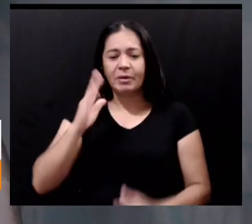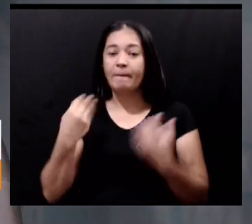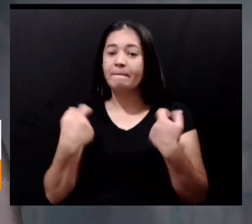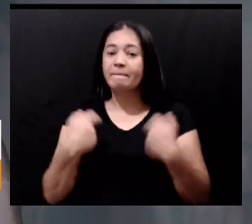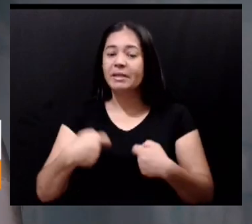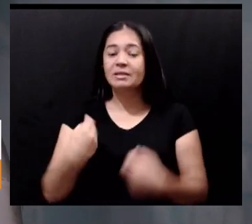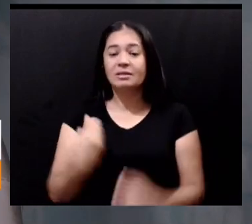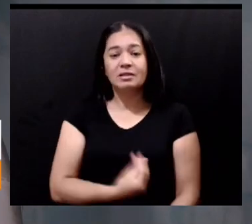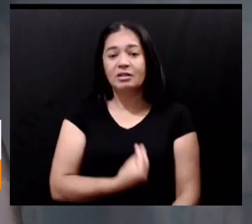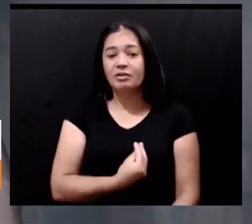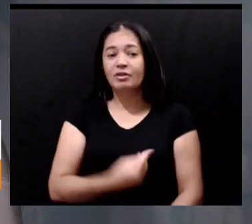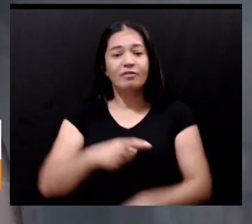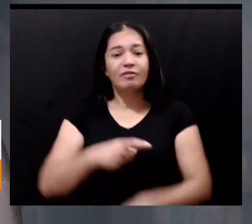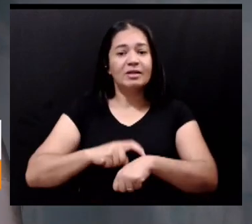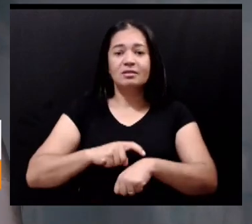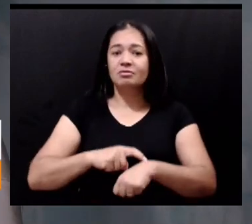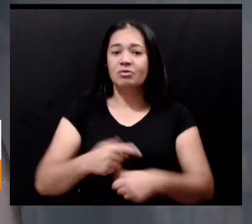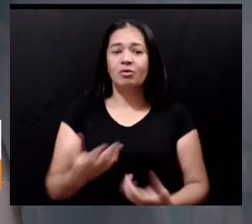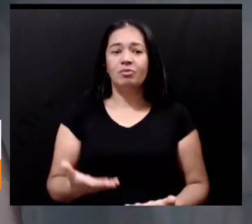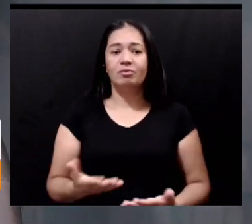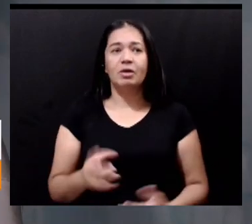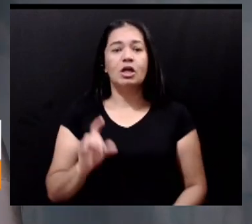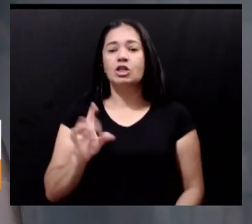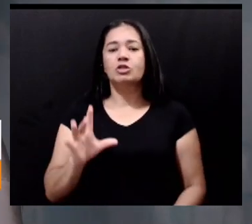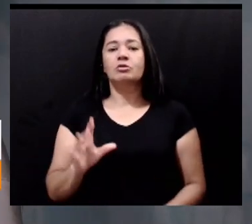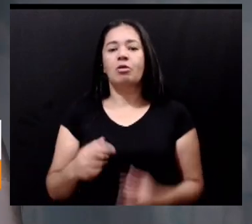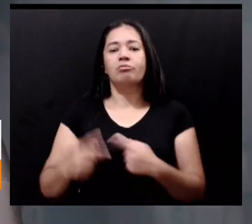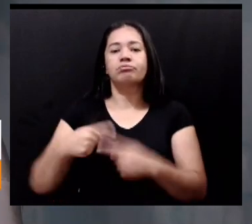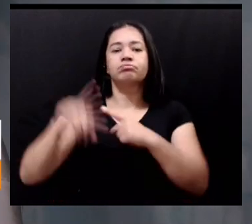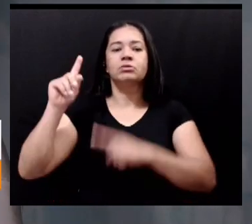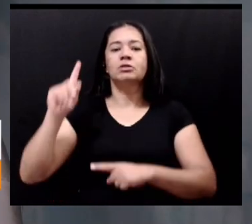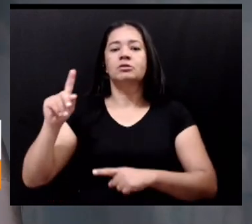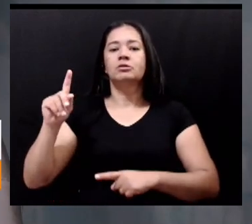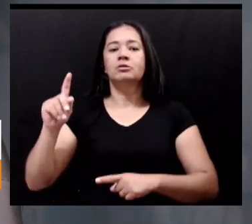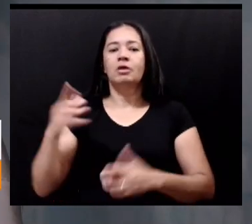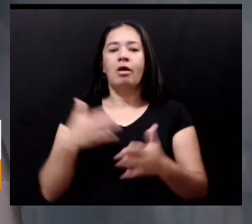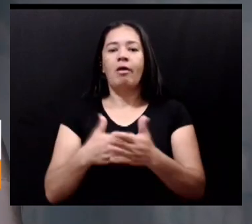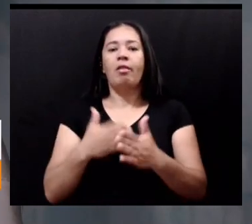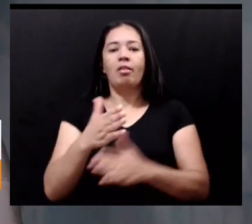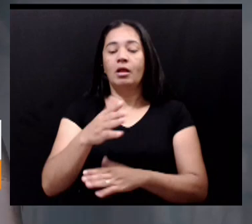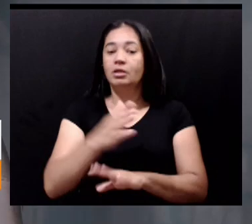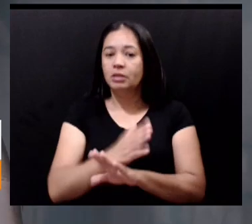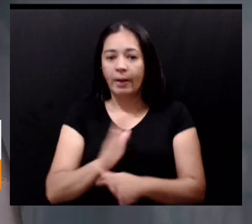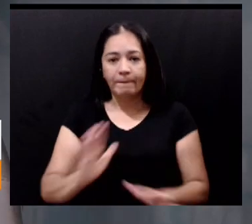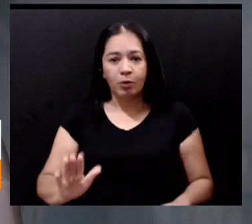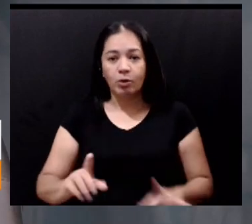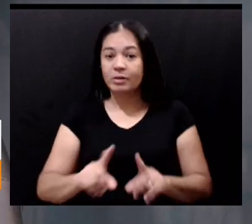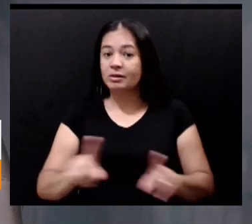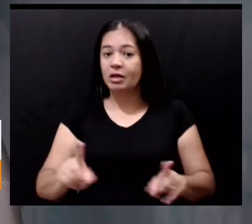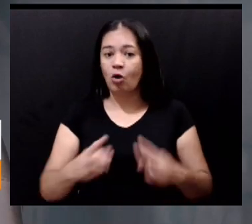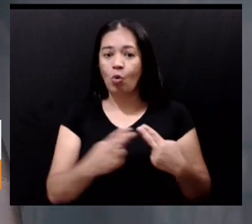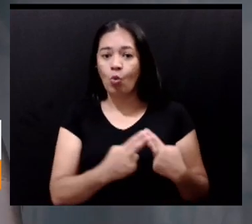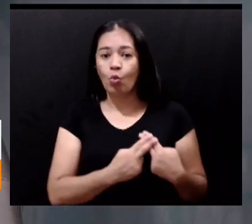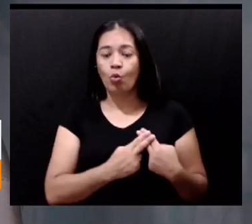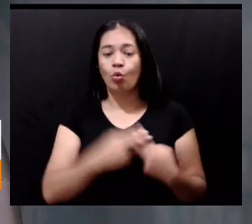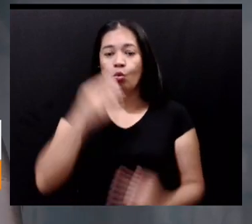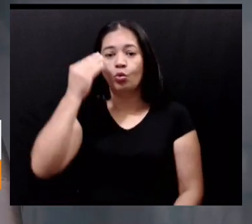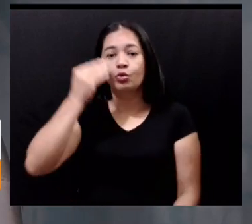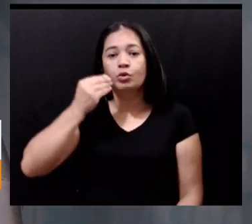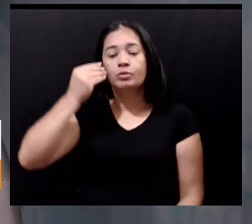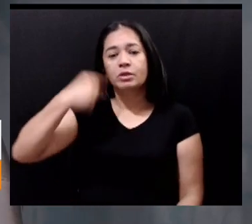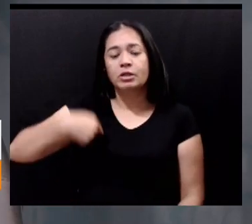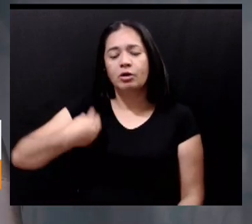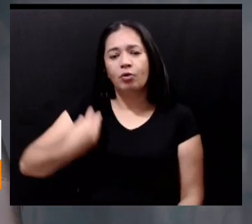é Exato. algo a ser superado, que eu passo esse obstáculo e acabou. Não, o luto é uma experiência que eu vou vivendo diariamente, que eu